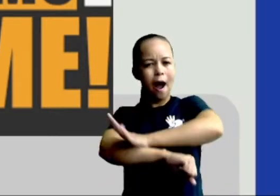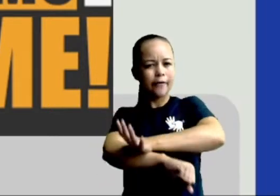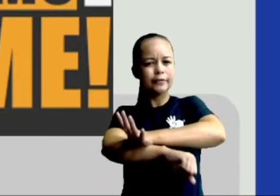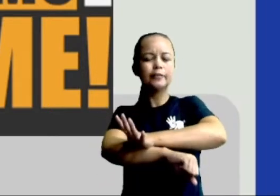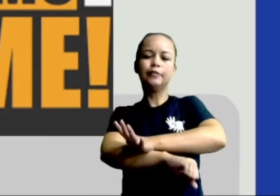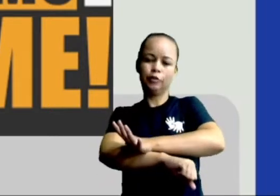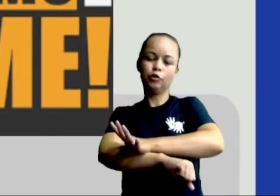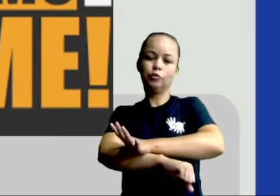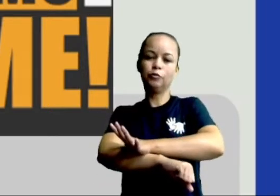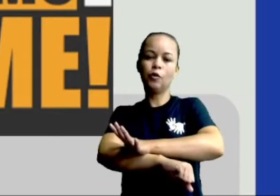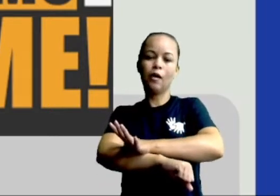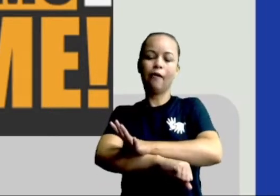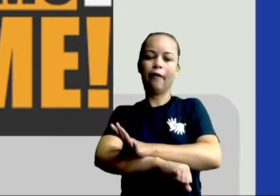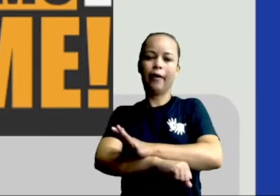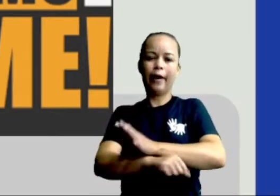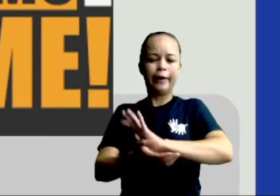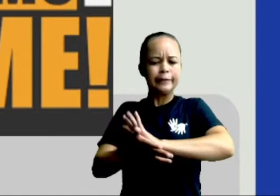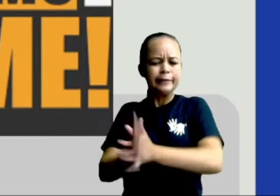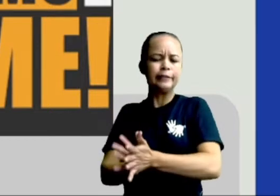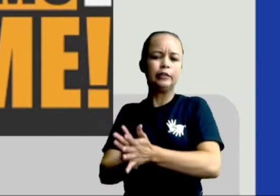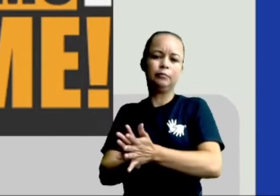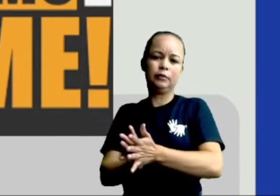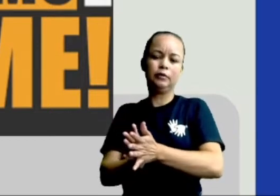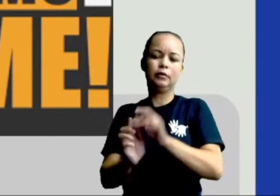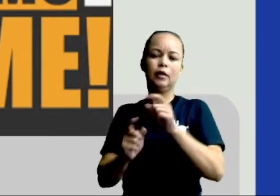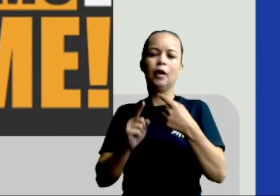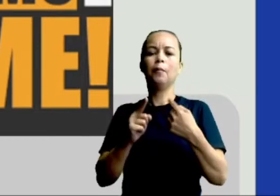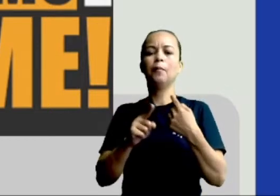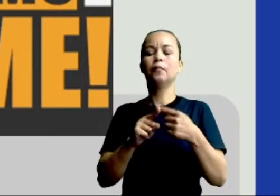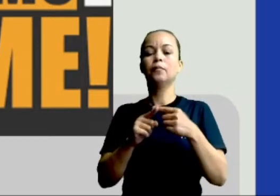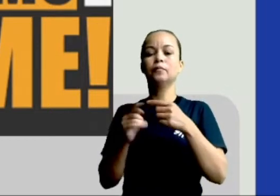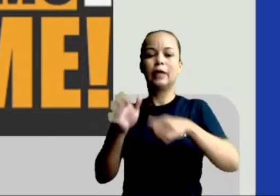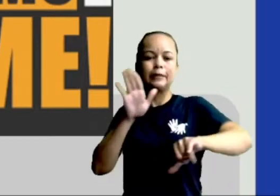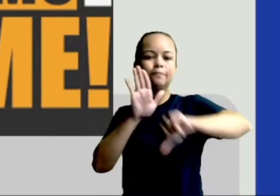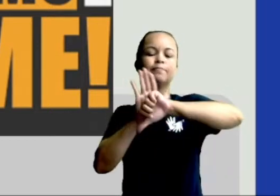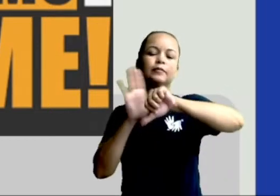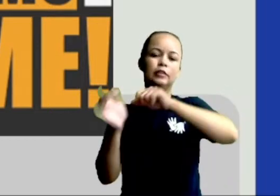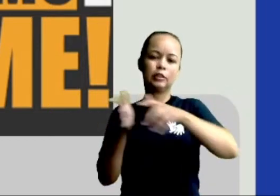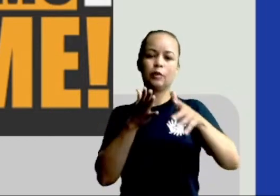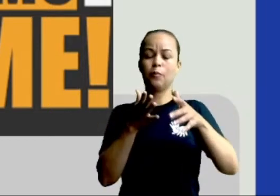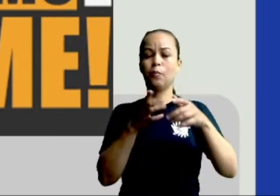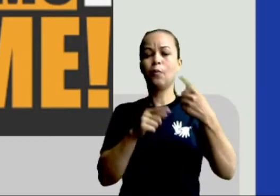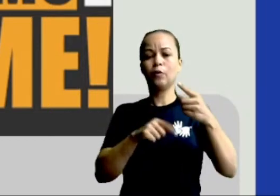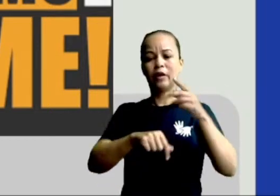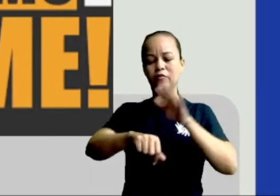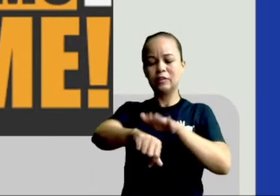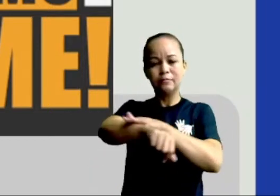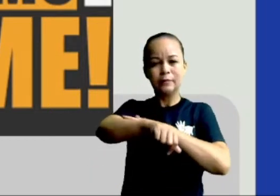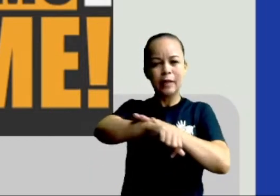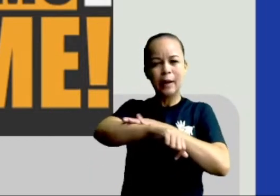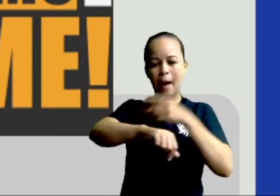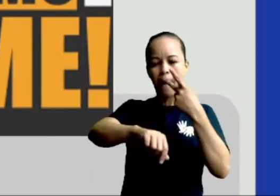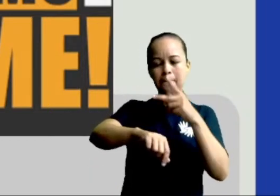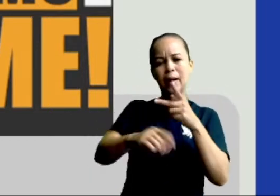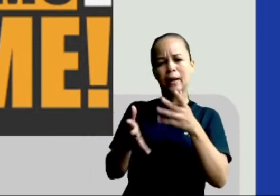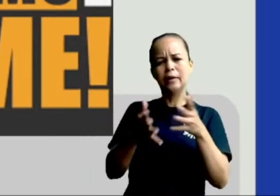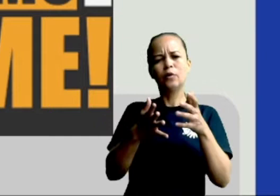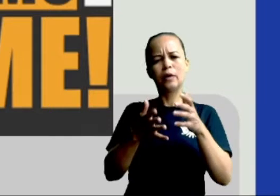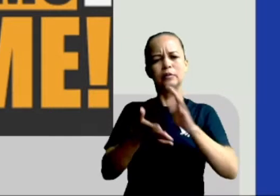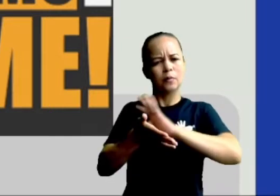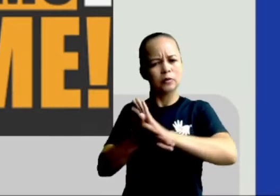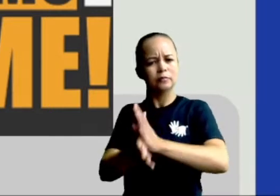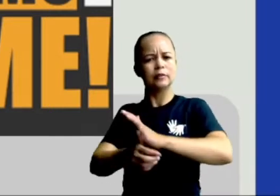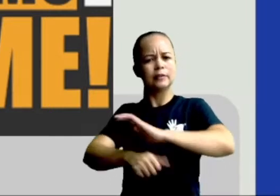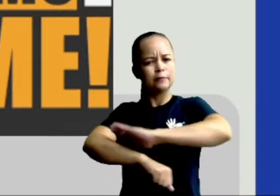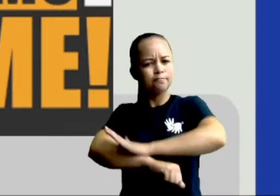você desrespeita a pessoa por causa da cor da pele dela. O racismo pode ser pelo negro e pelo branco também.